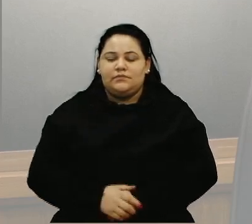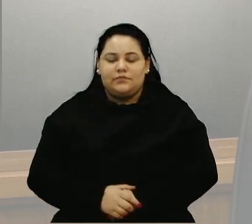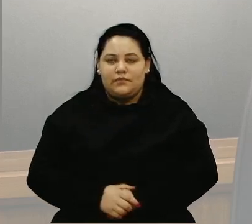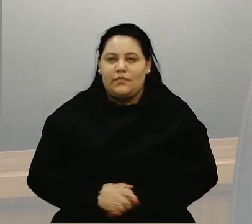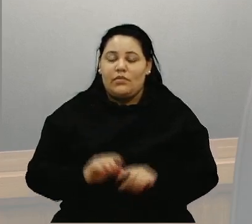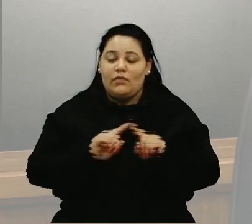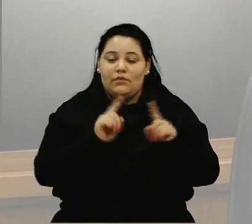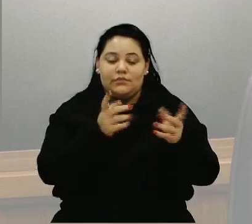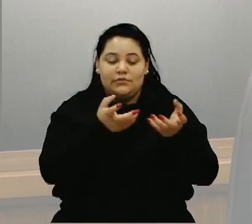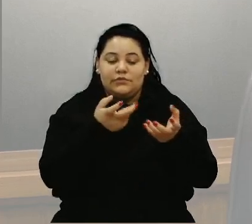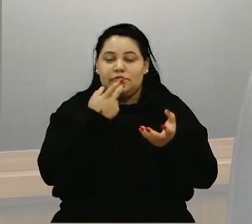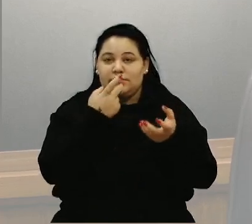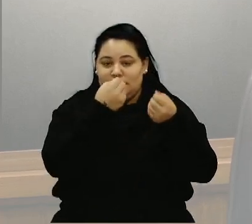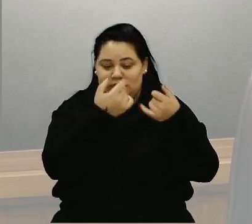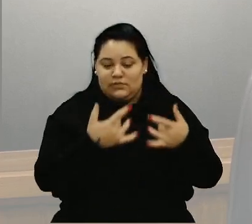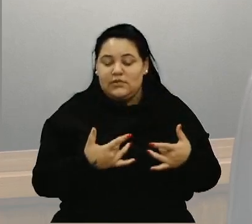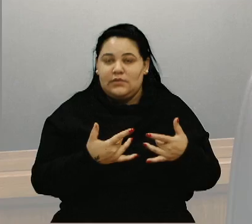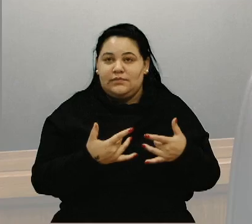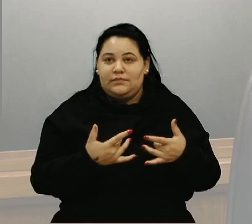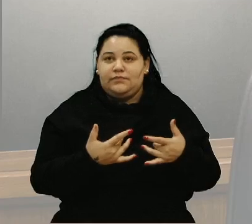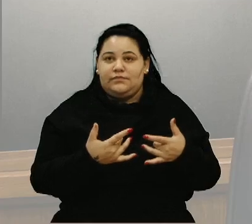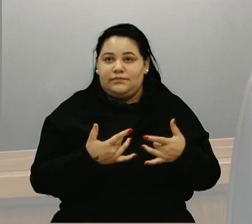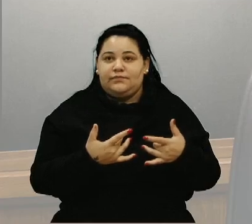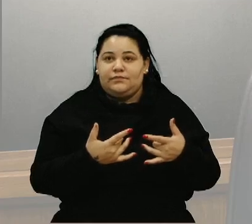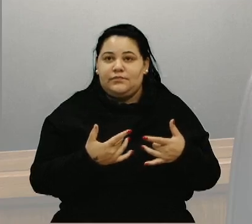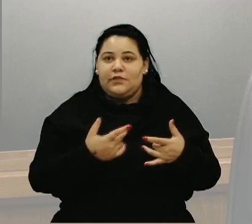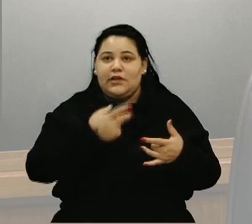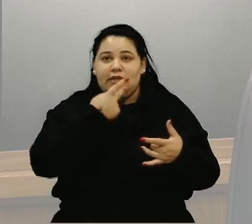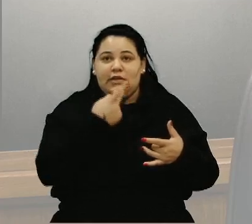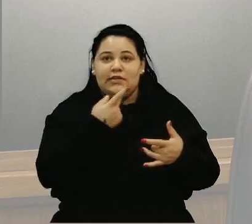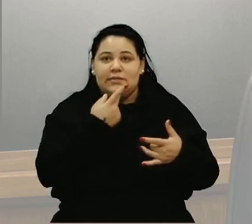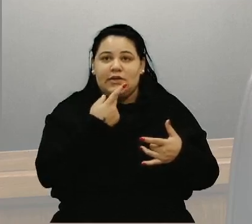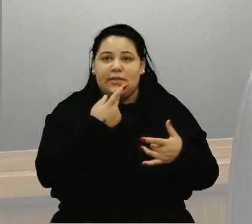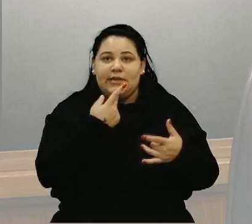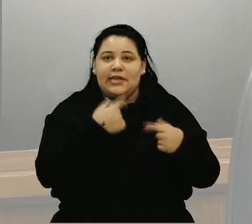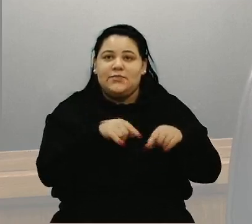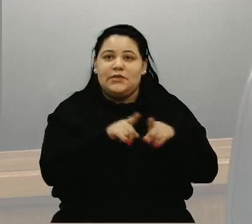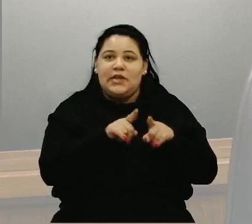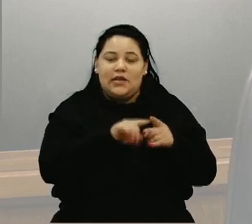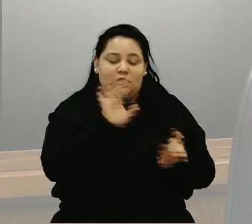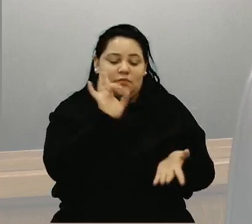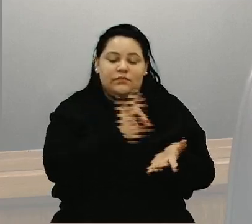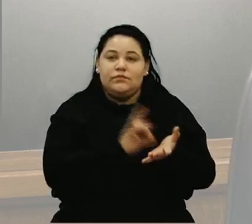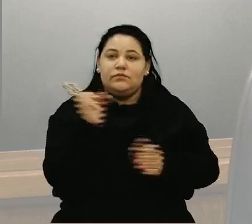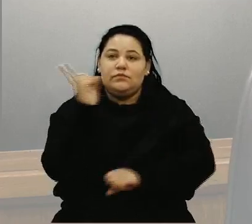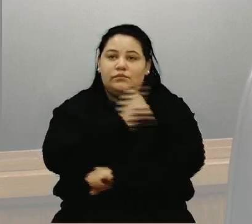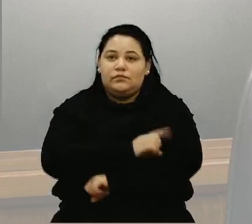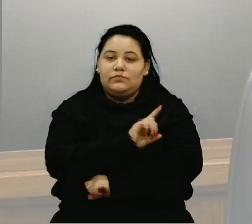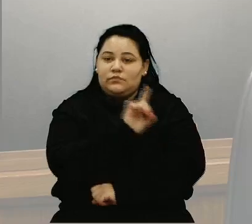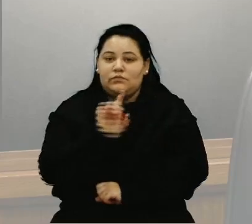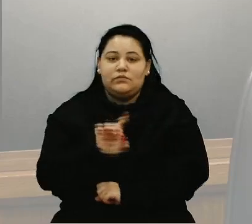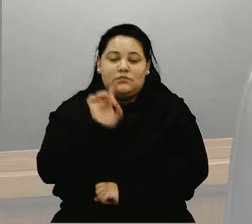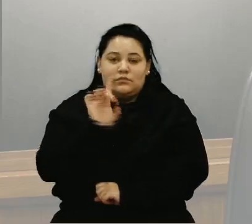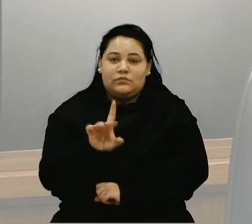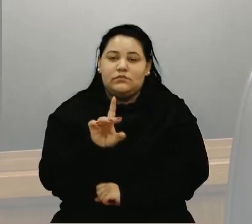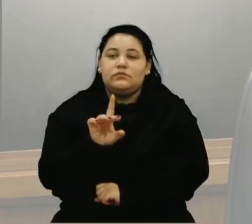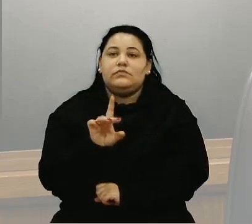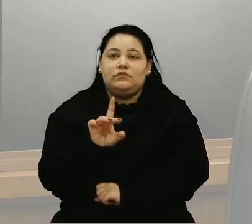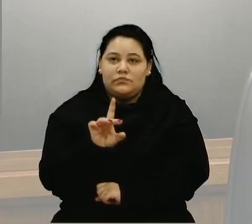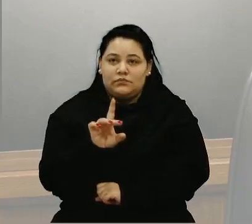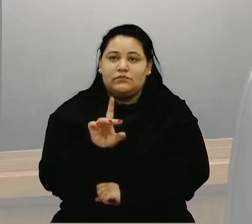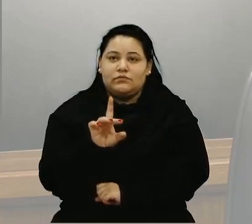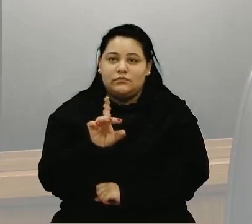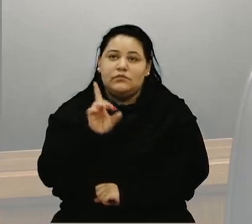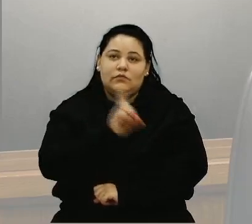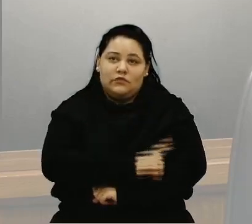eu quero dizer que quando a gente institui um dia, não é apenas para divulgar que fez o dia e